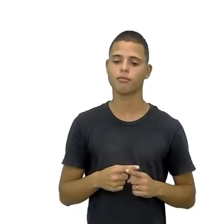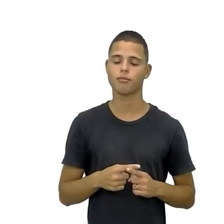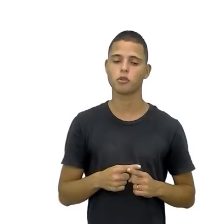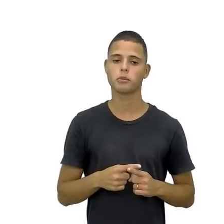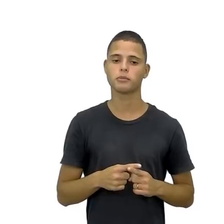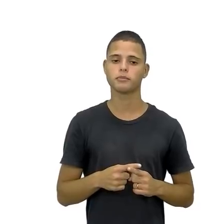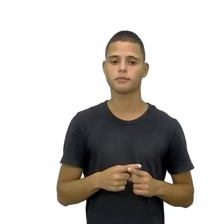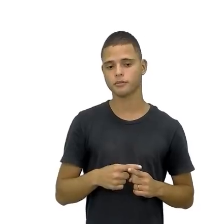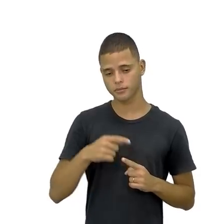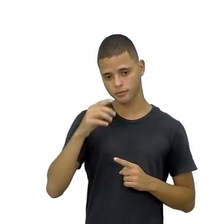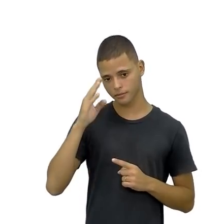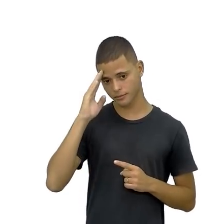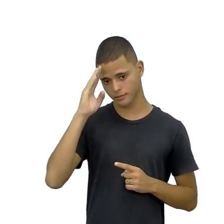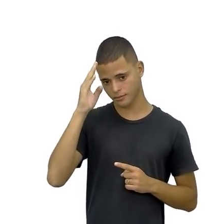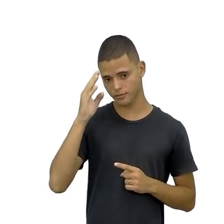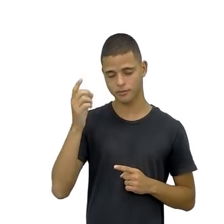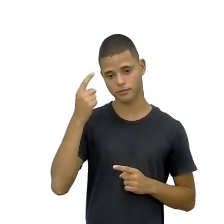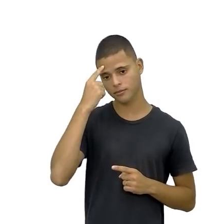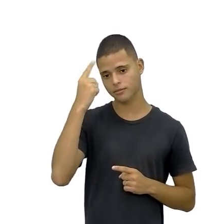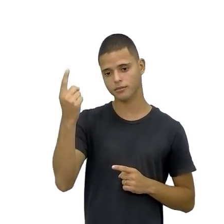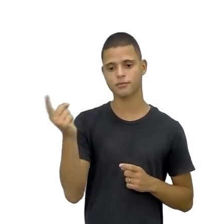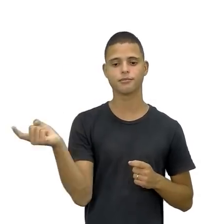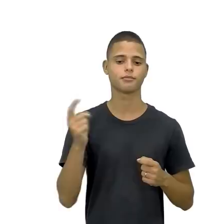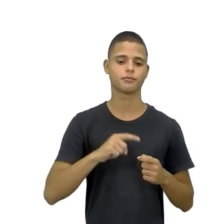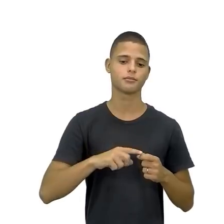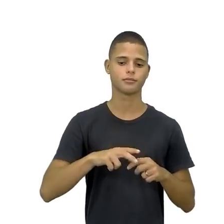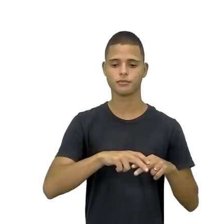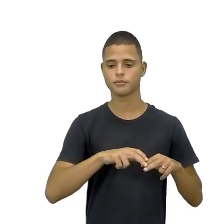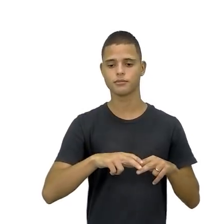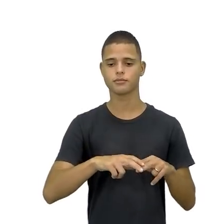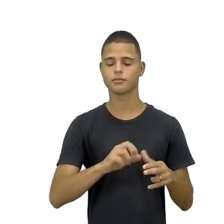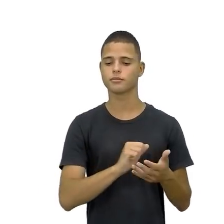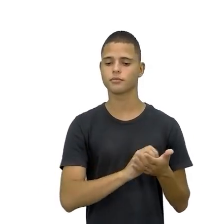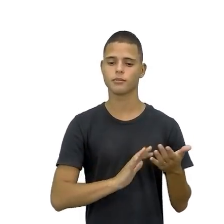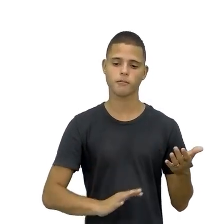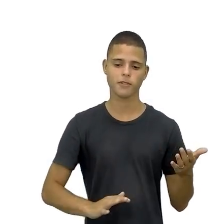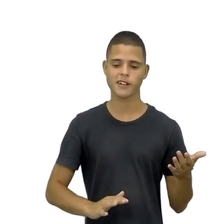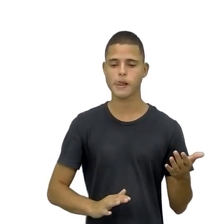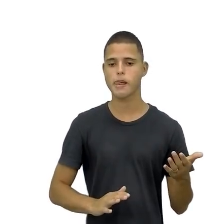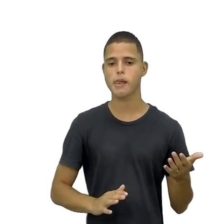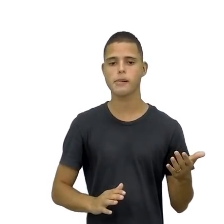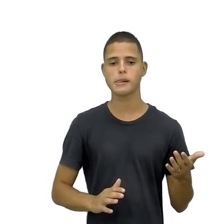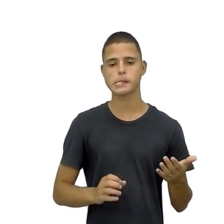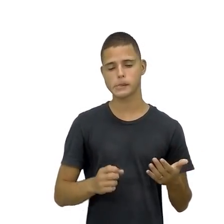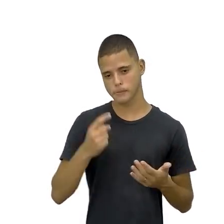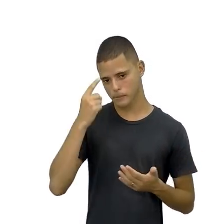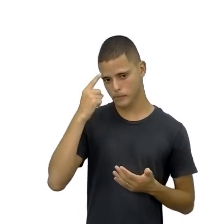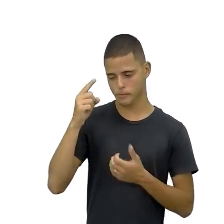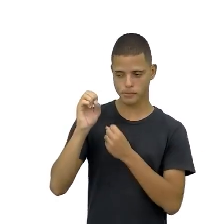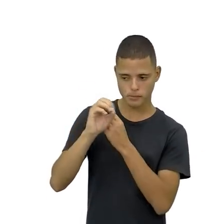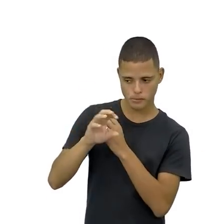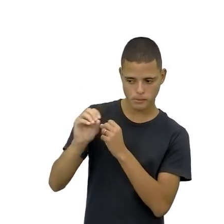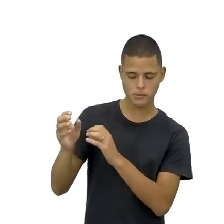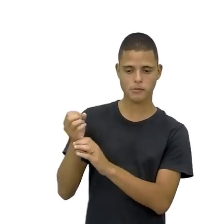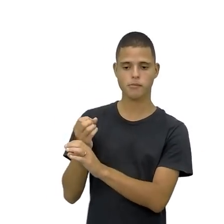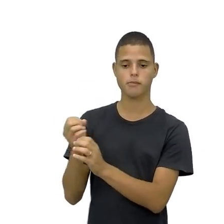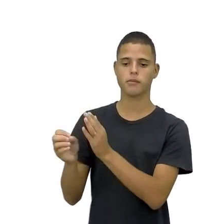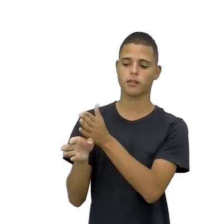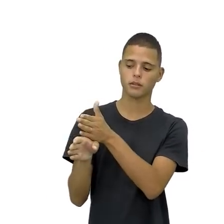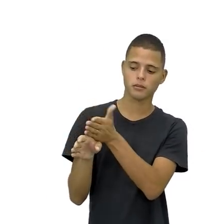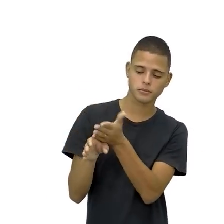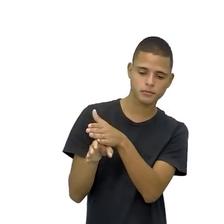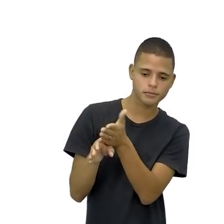Porque se pensando nessa retomada das atividades, também quais são, pensando no ensino híbrido ainda, talvez, a sala de